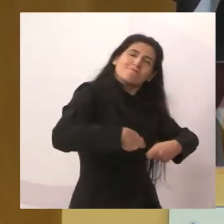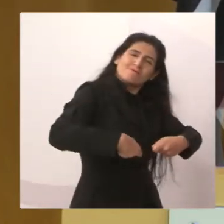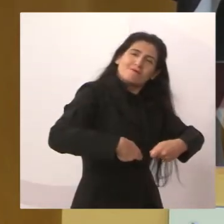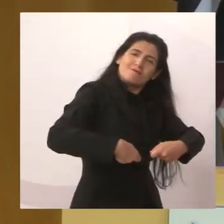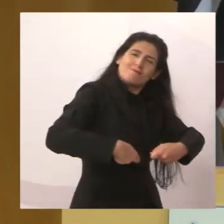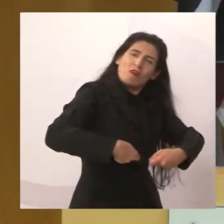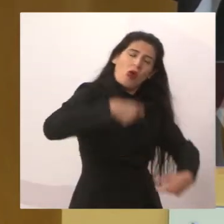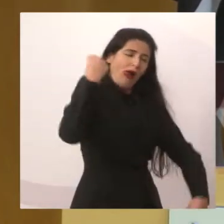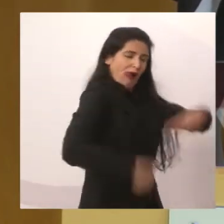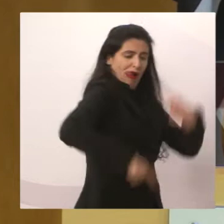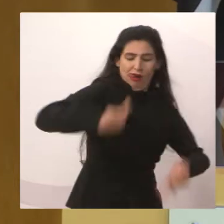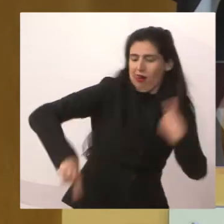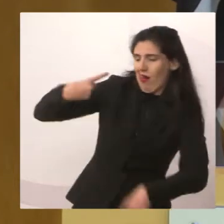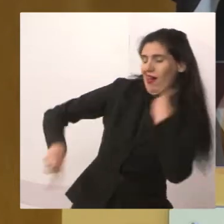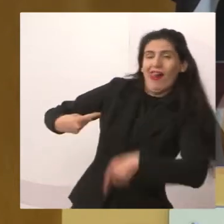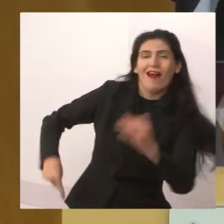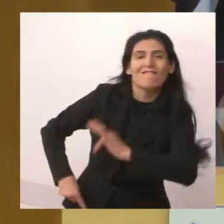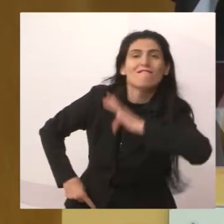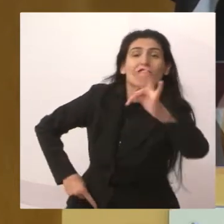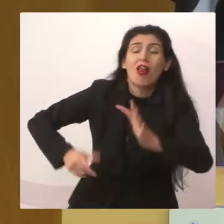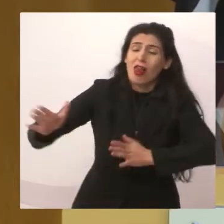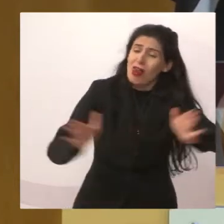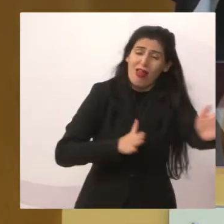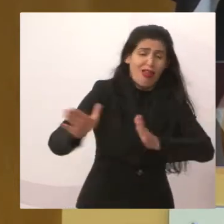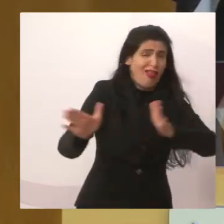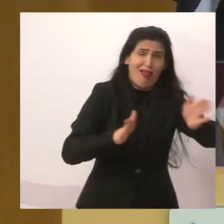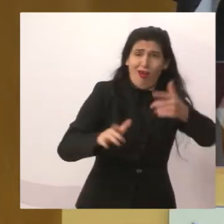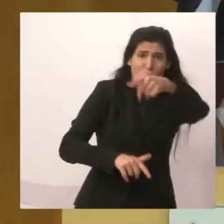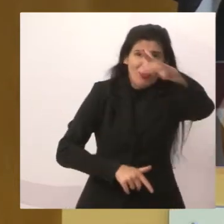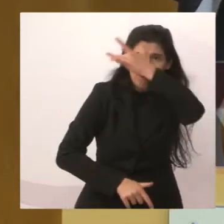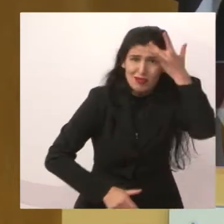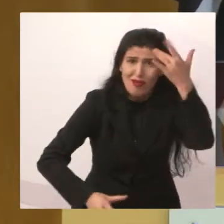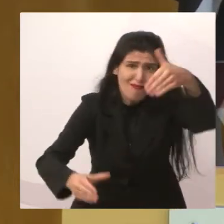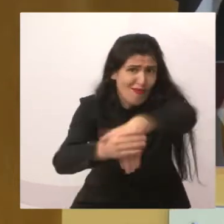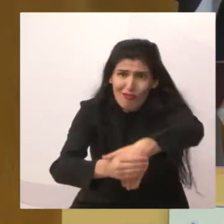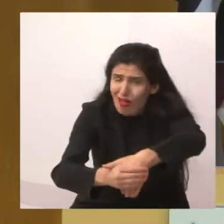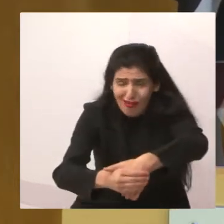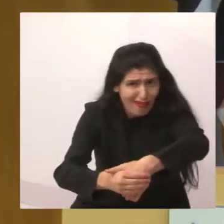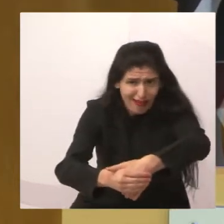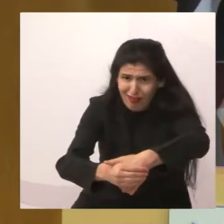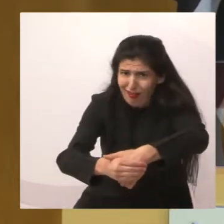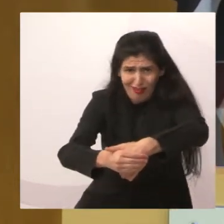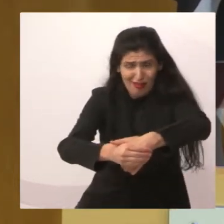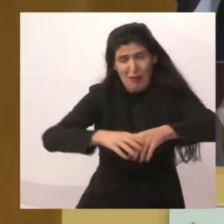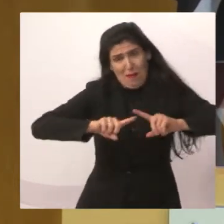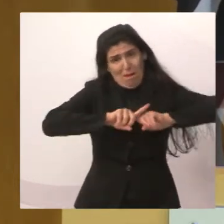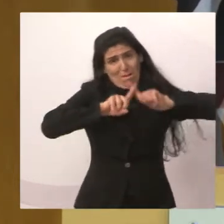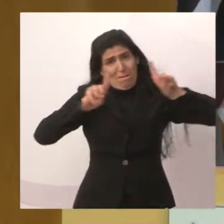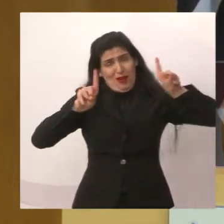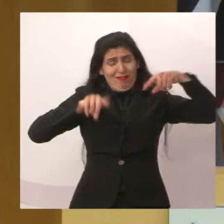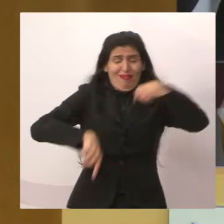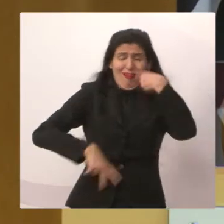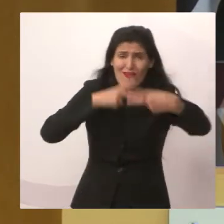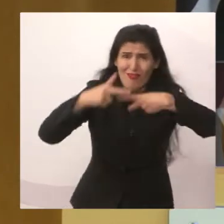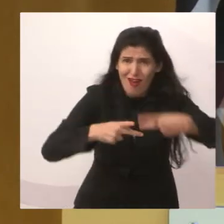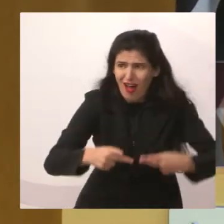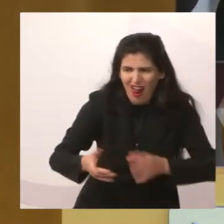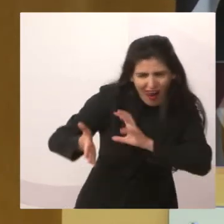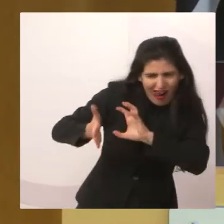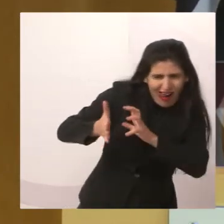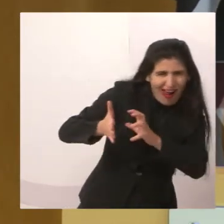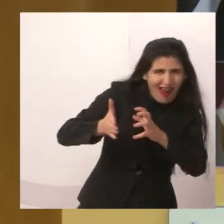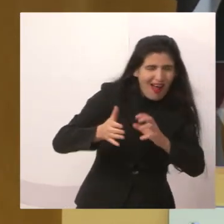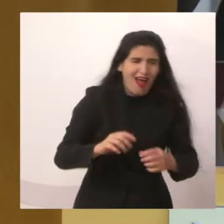a razão desse projeto estar voltando para essa casa. Mas, como eu disse, se a gente não quer adversário, quer